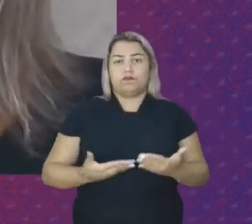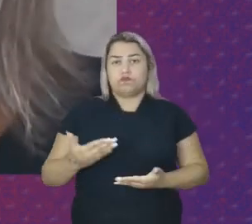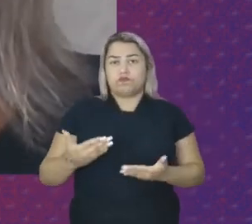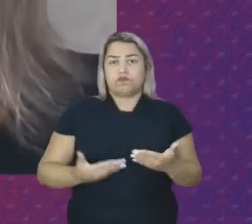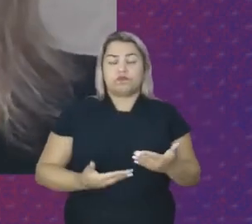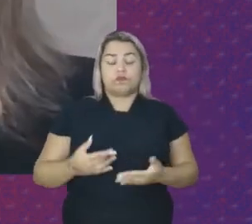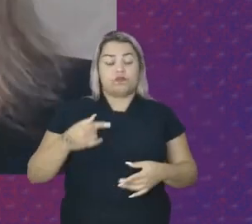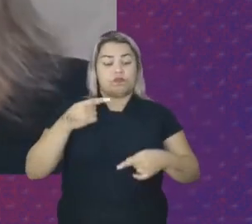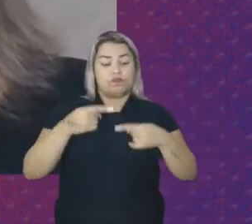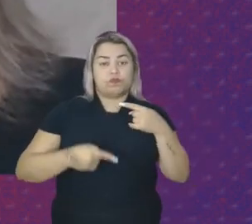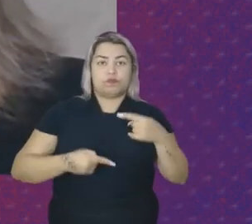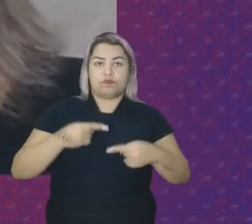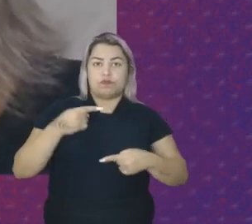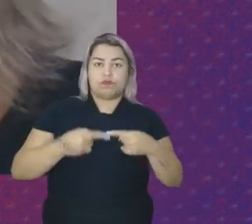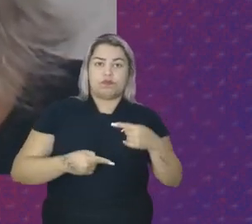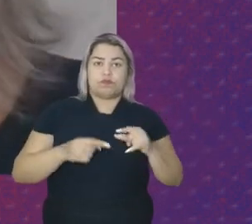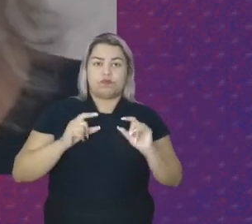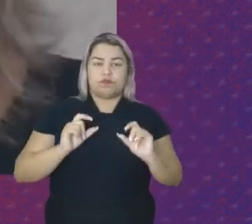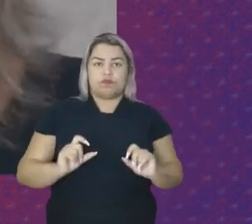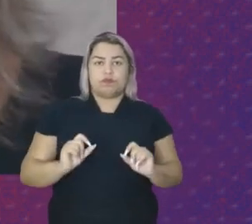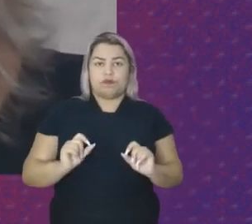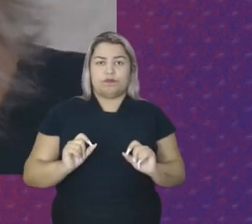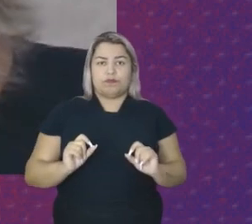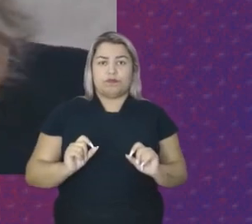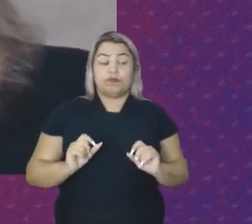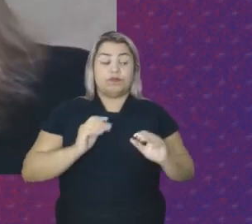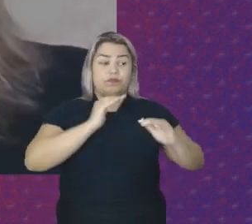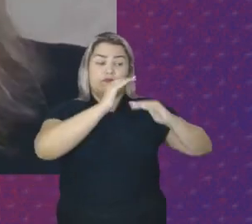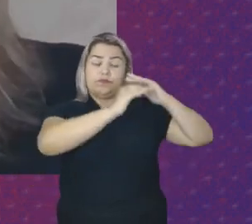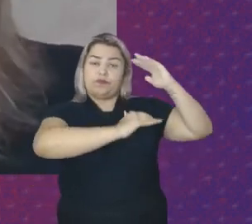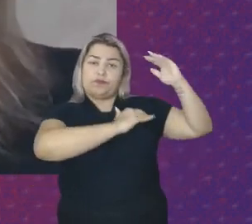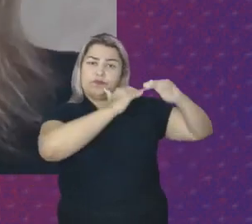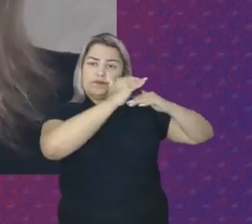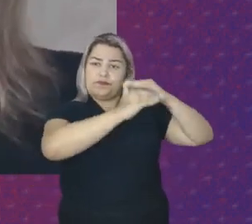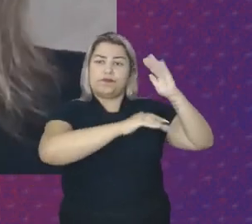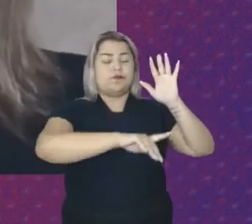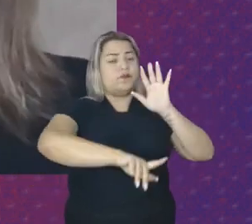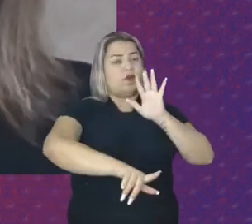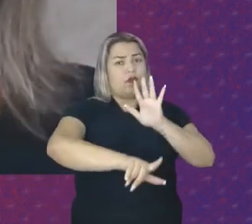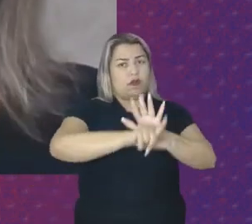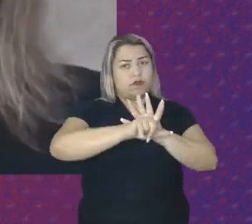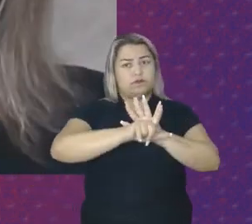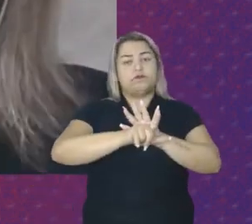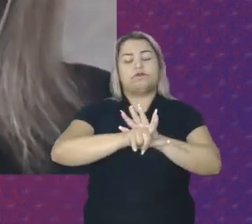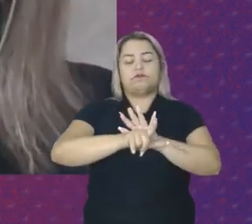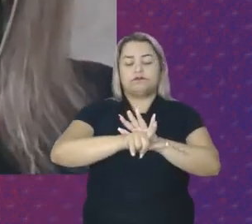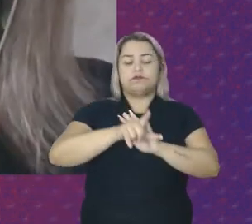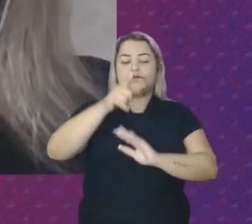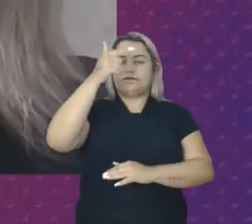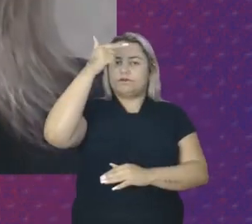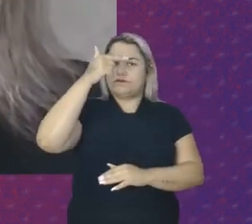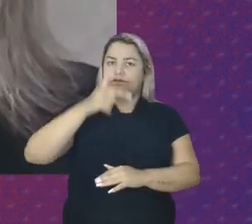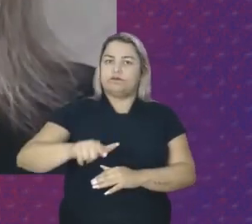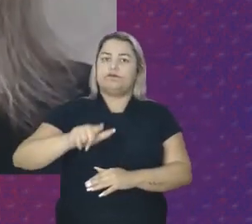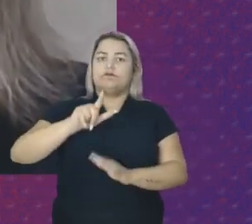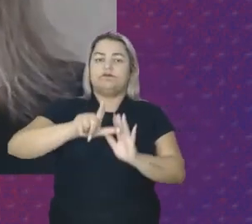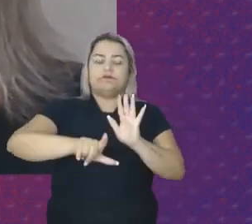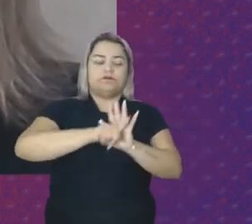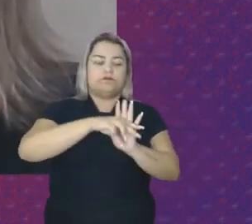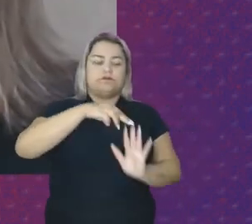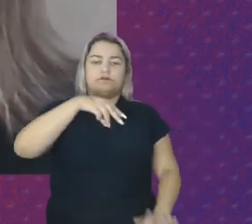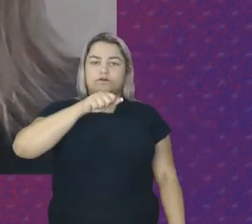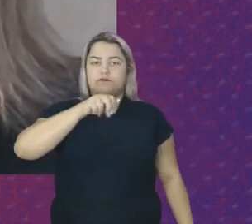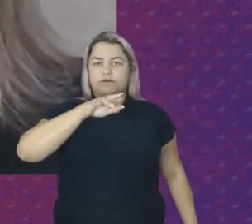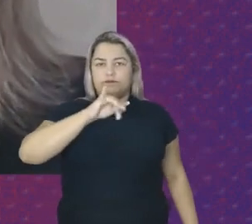políticas para as mulheres, assim como a evolução da legislação, a conquista da Lei Maria da Penha, ali